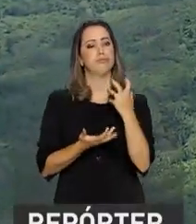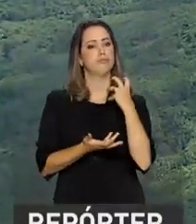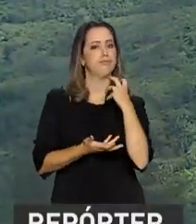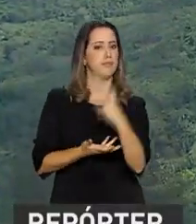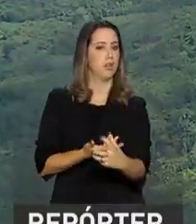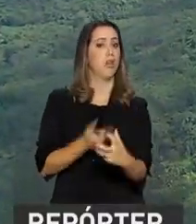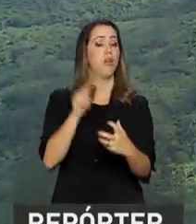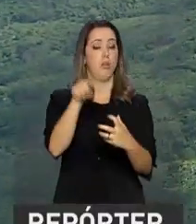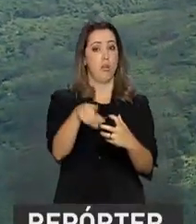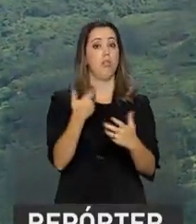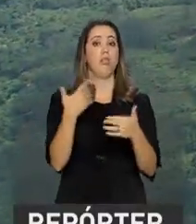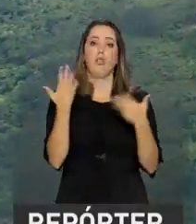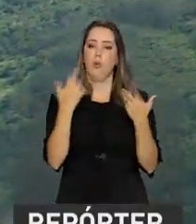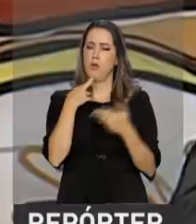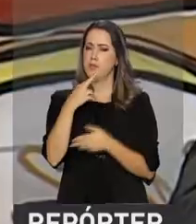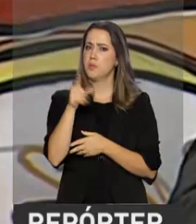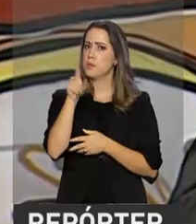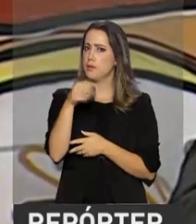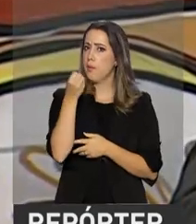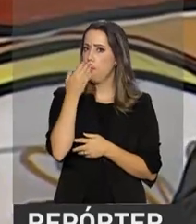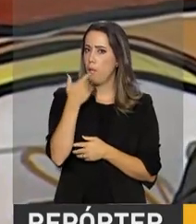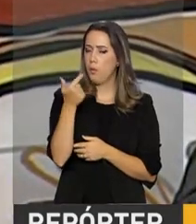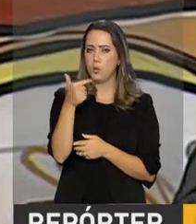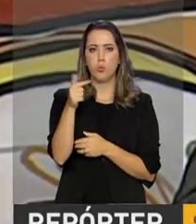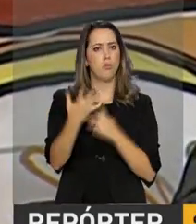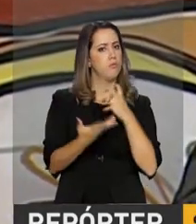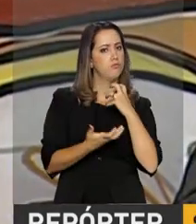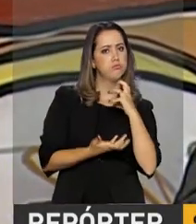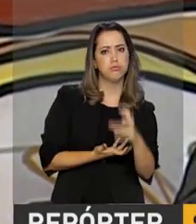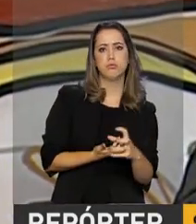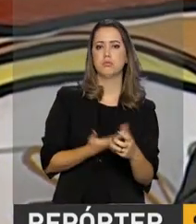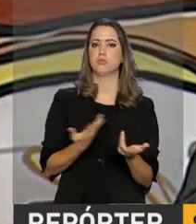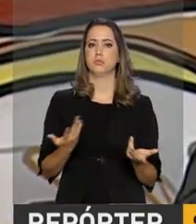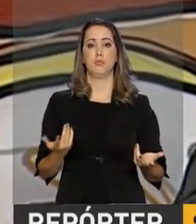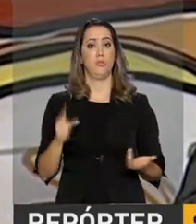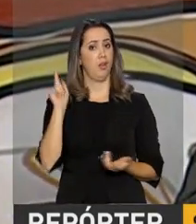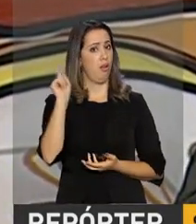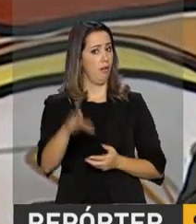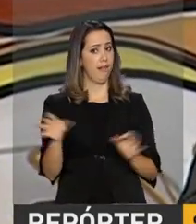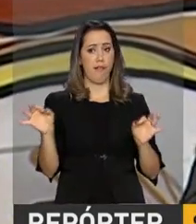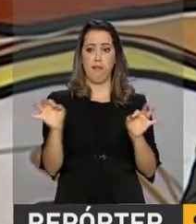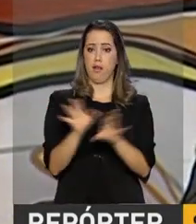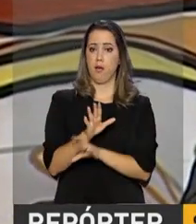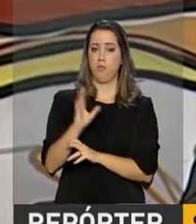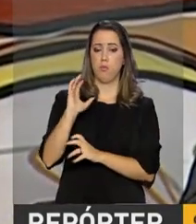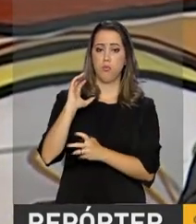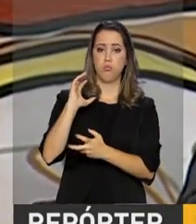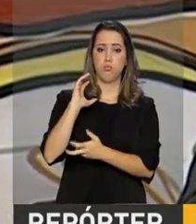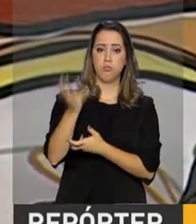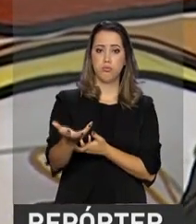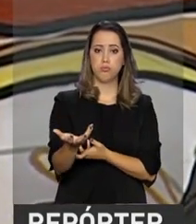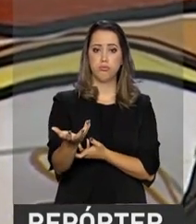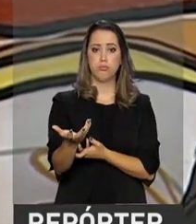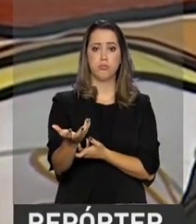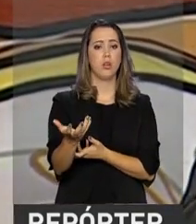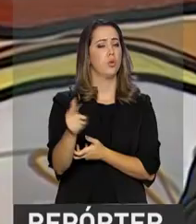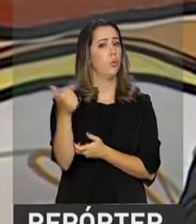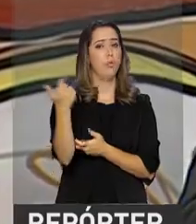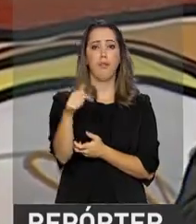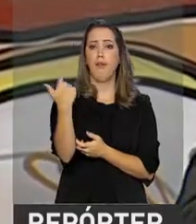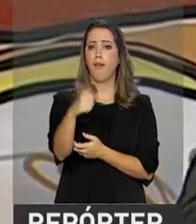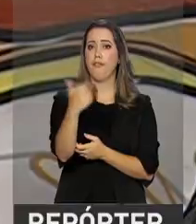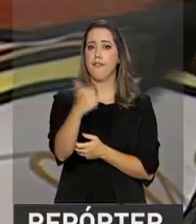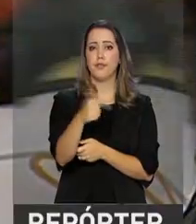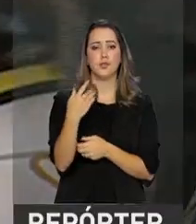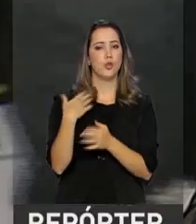resultados são positivos praticamente acabou o desmatamento plantio de soja na amazônia nesses últimos